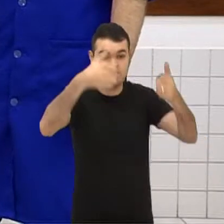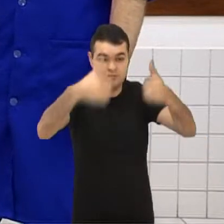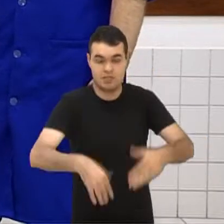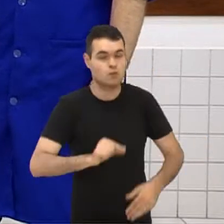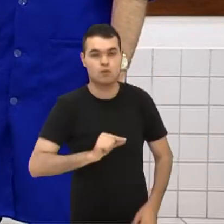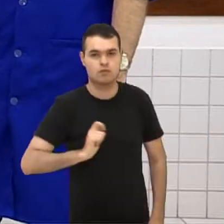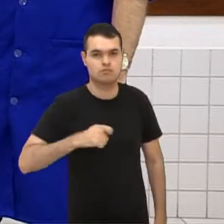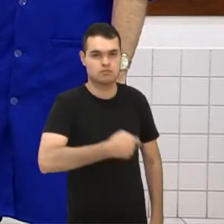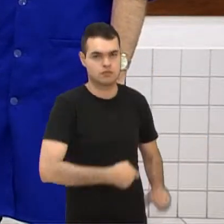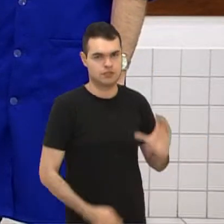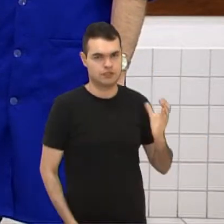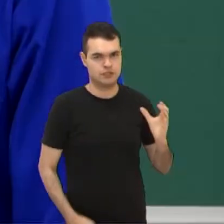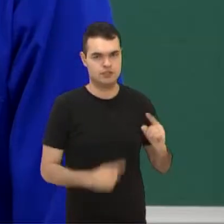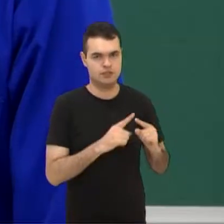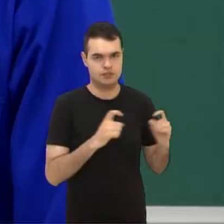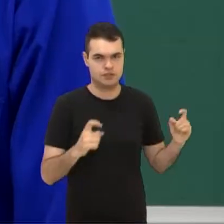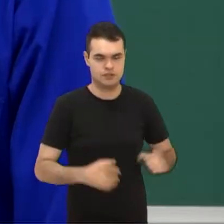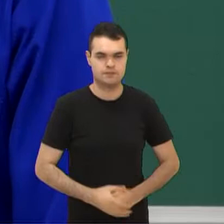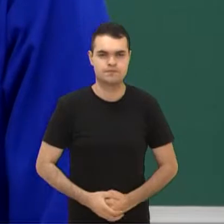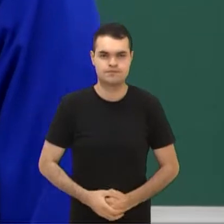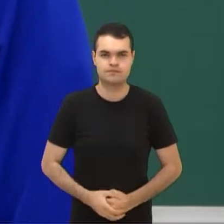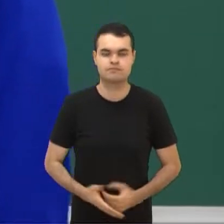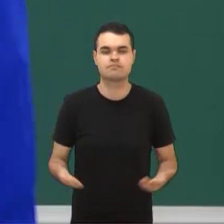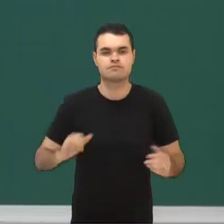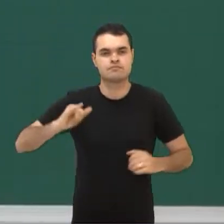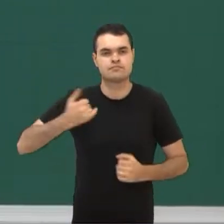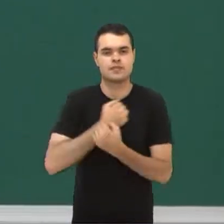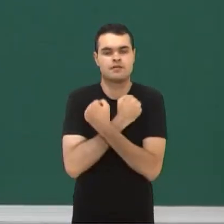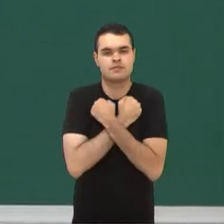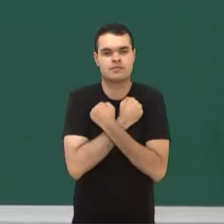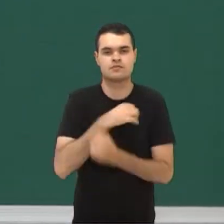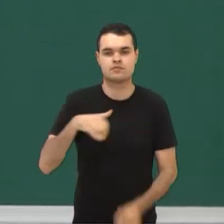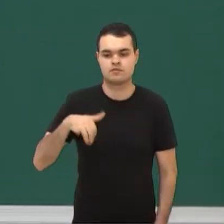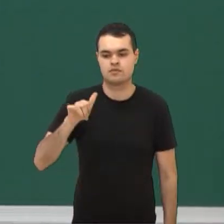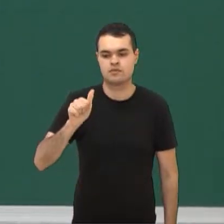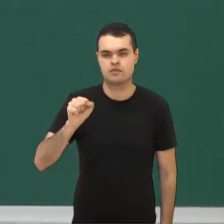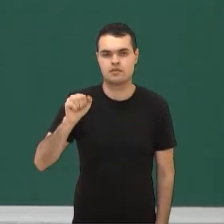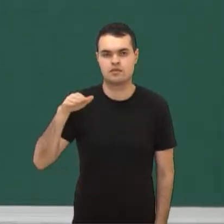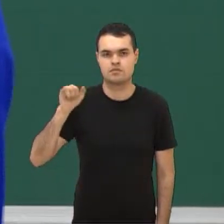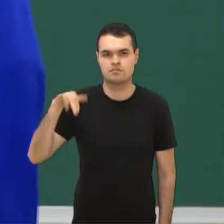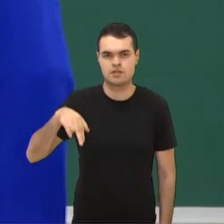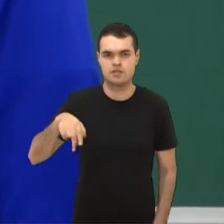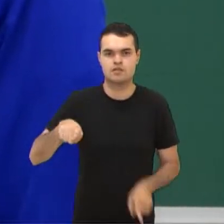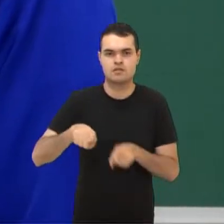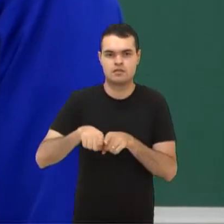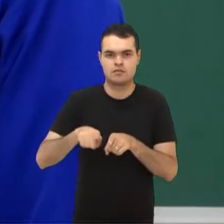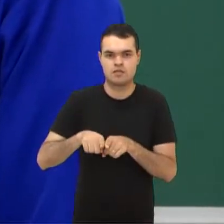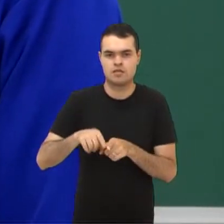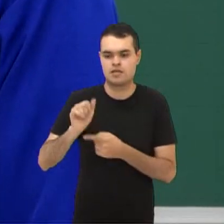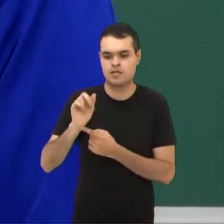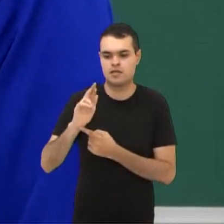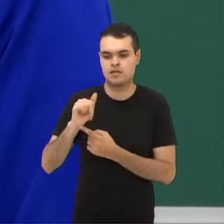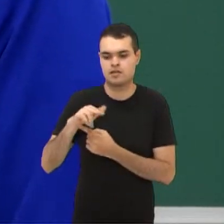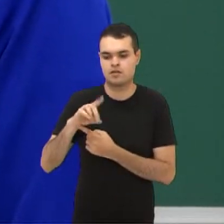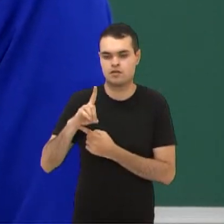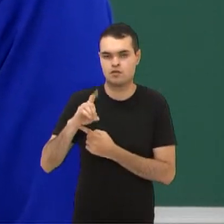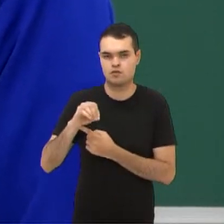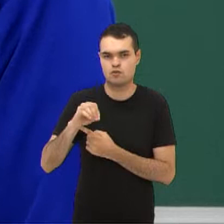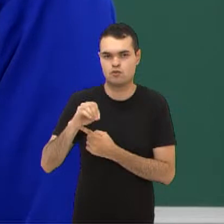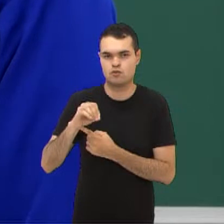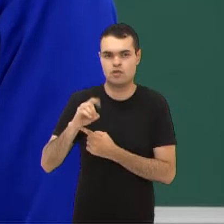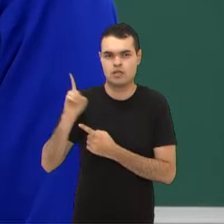aqui, mandar um abraço aqui para Yasmin, do Colégio Estadual Arnaldo Bussato, aqui,